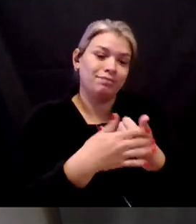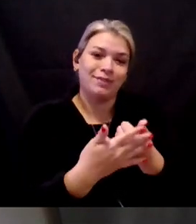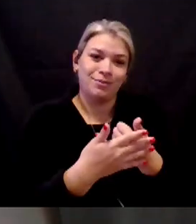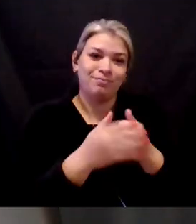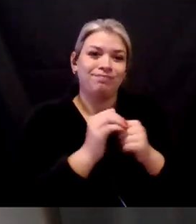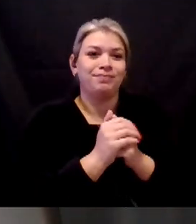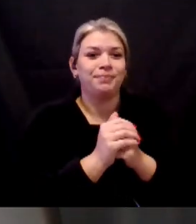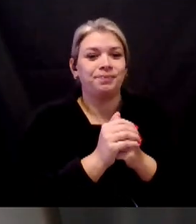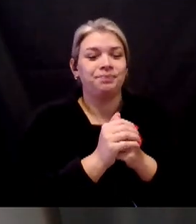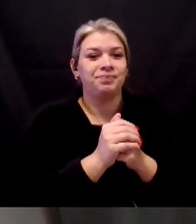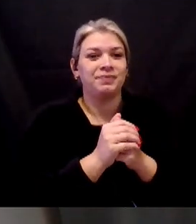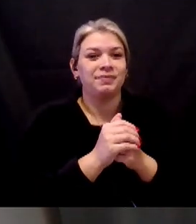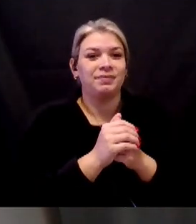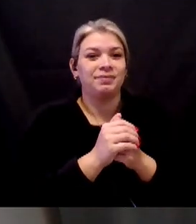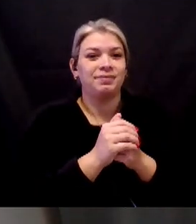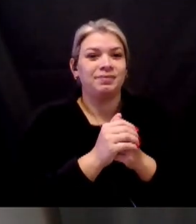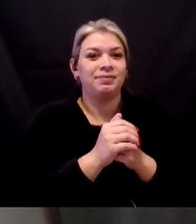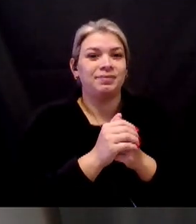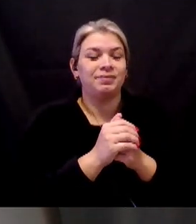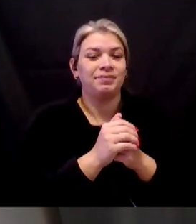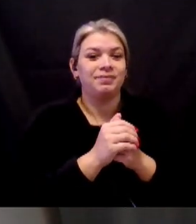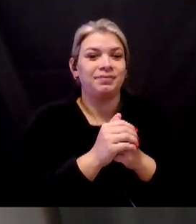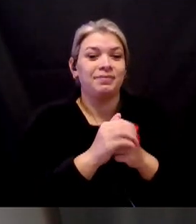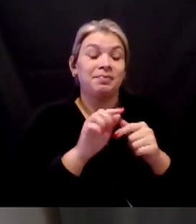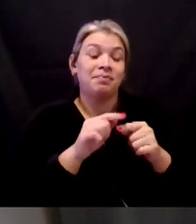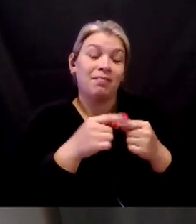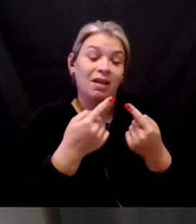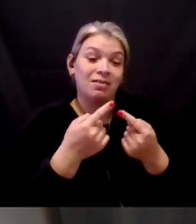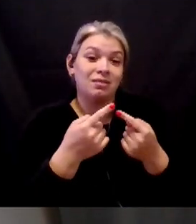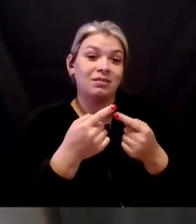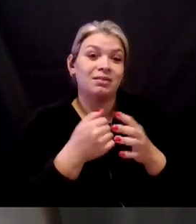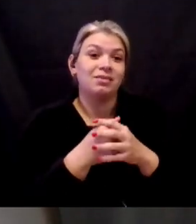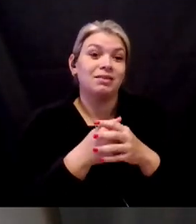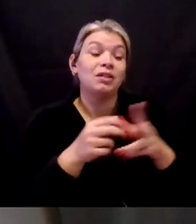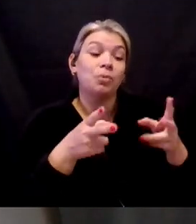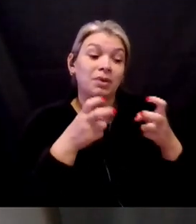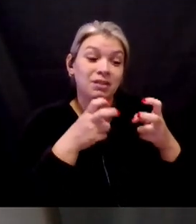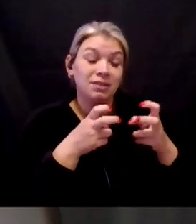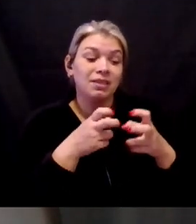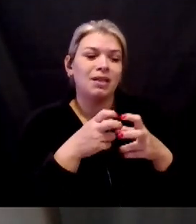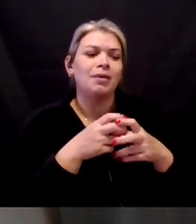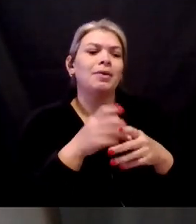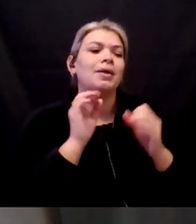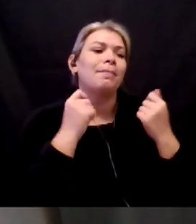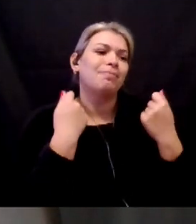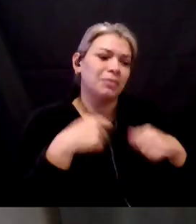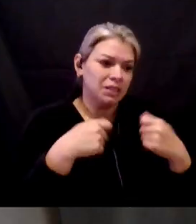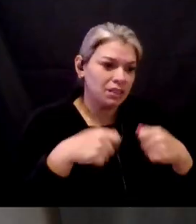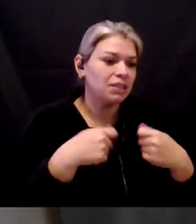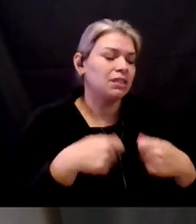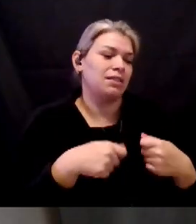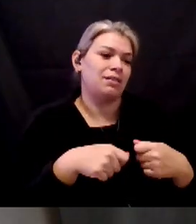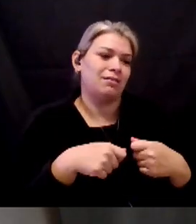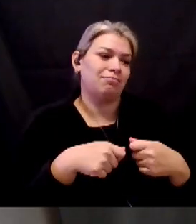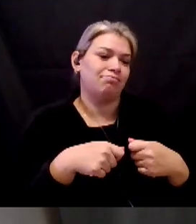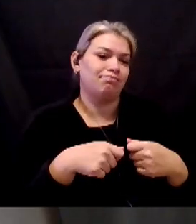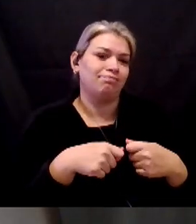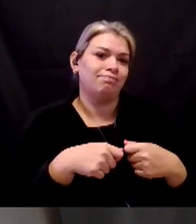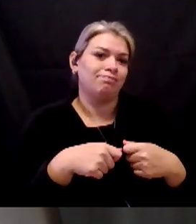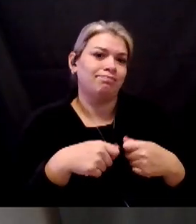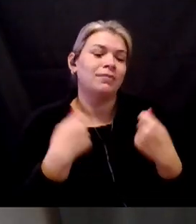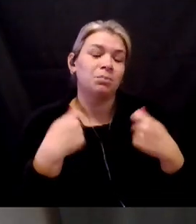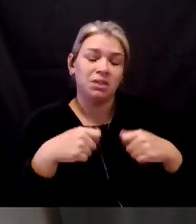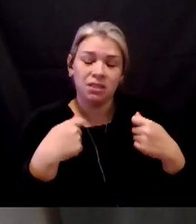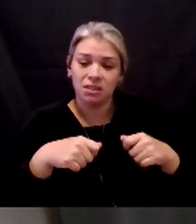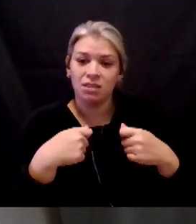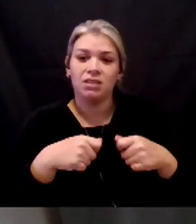muito comum, mas eu vejo que seria necessário, né, para o desenvolvimento aí dessa criança, desse